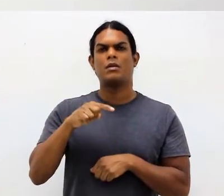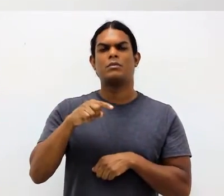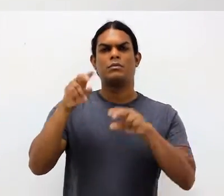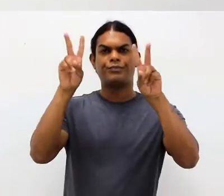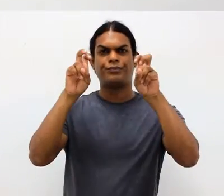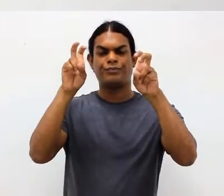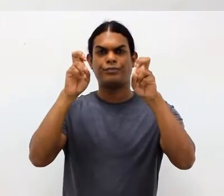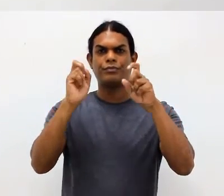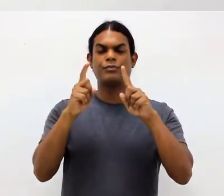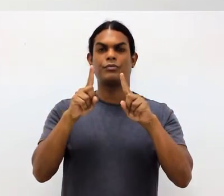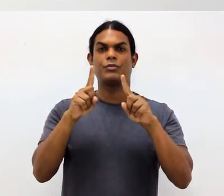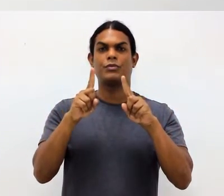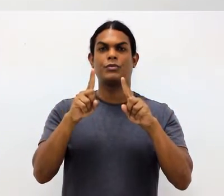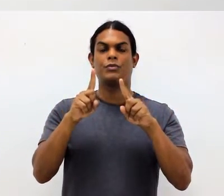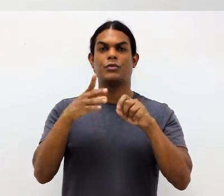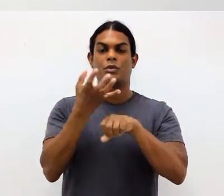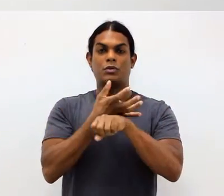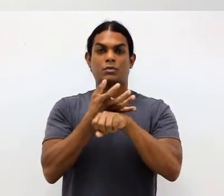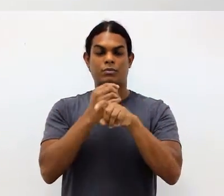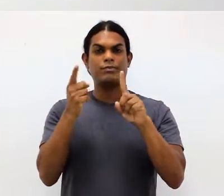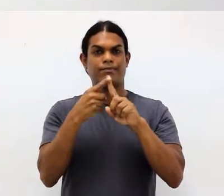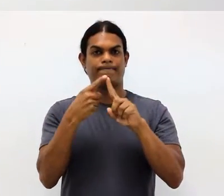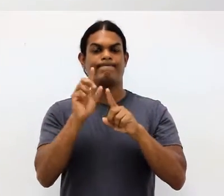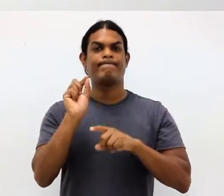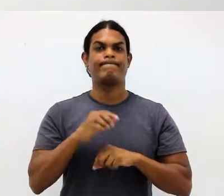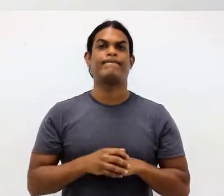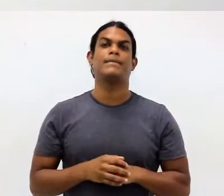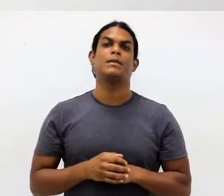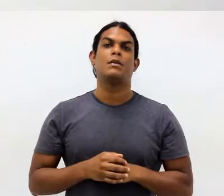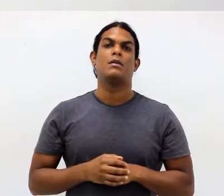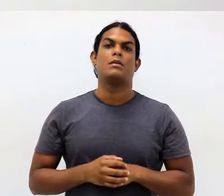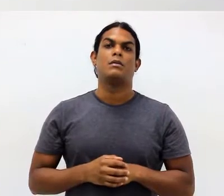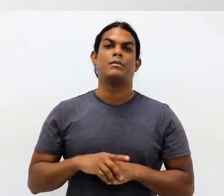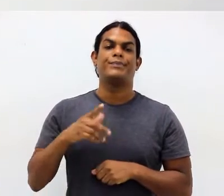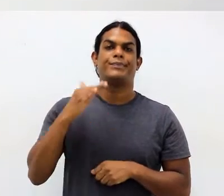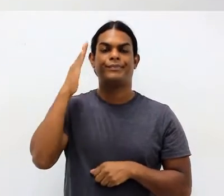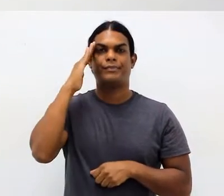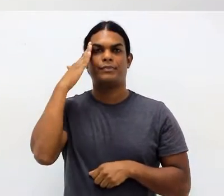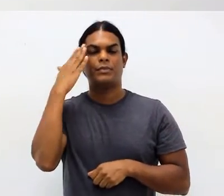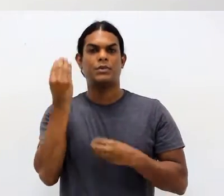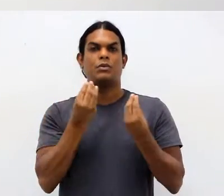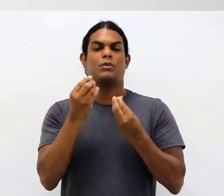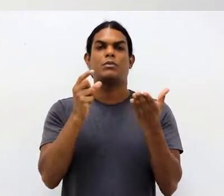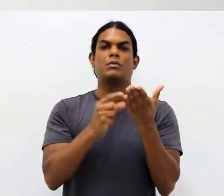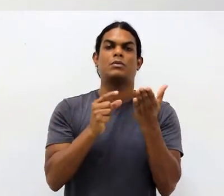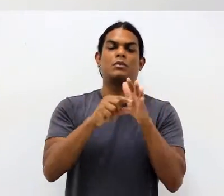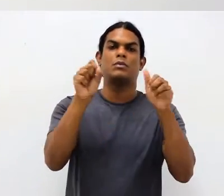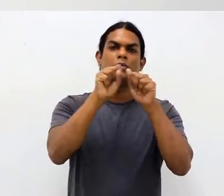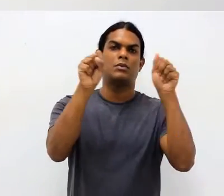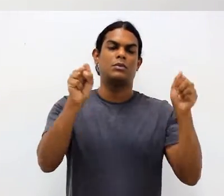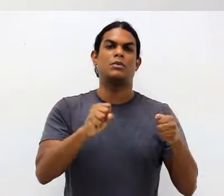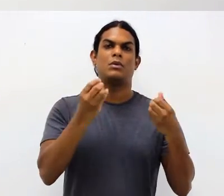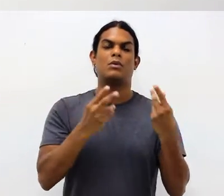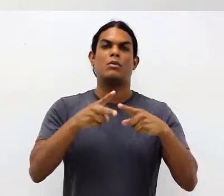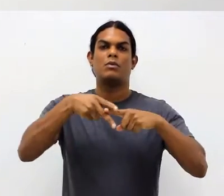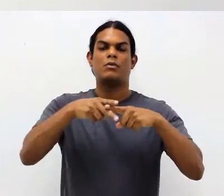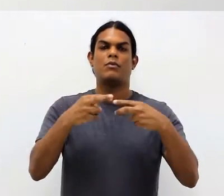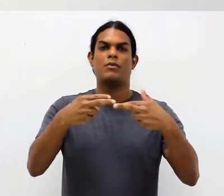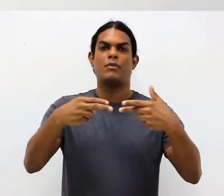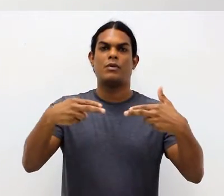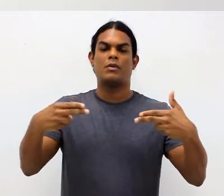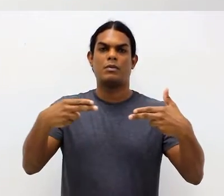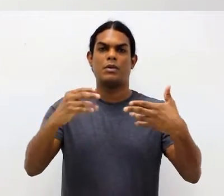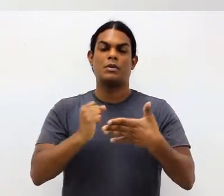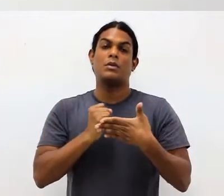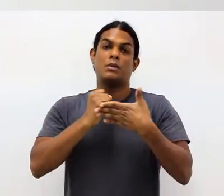nossa competência 1 e a gente nessa competência, só retomando, visa compreender os sistemas e aplicativos como